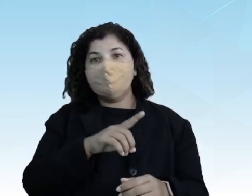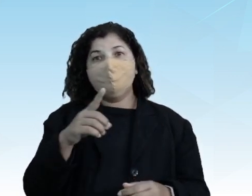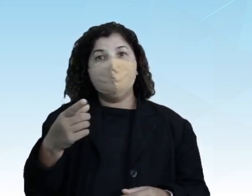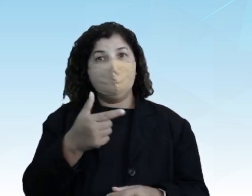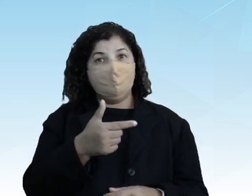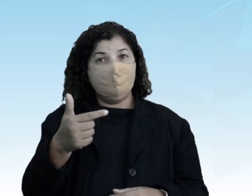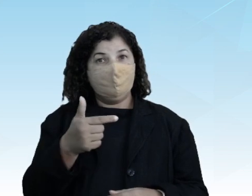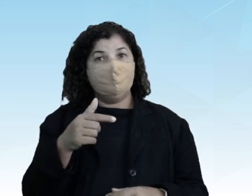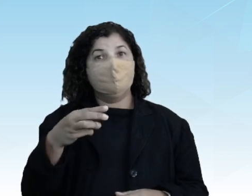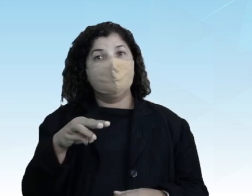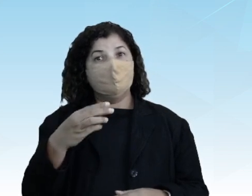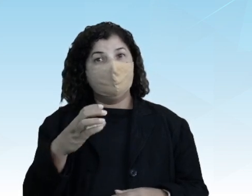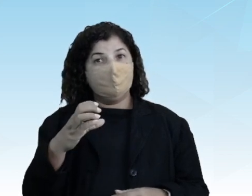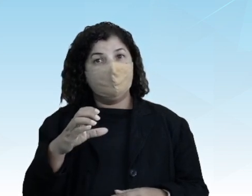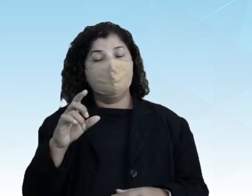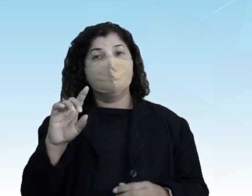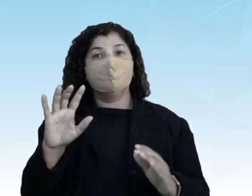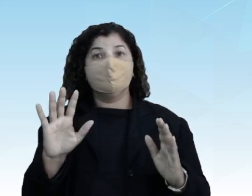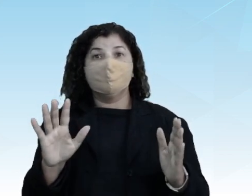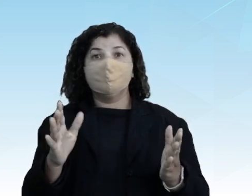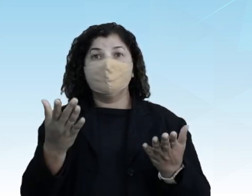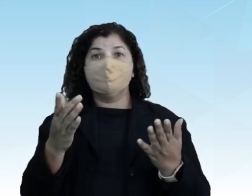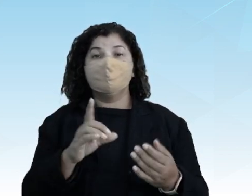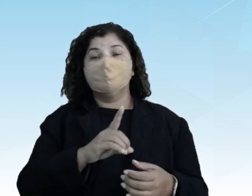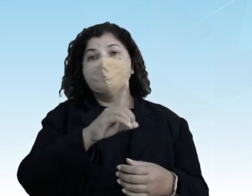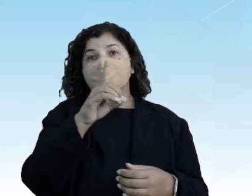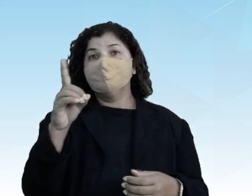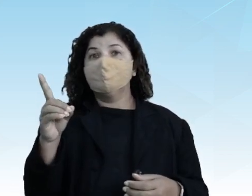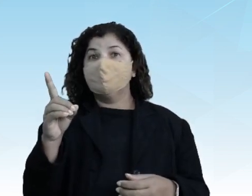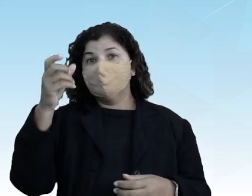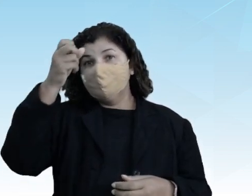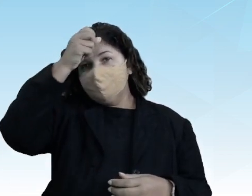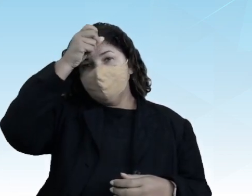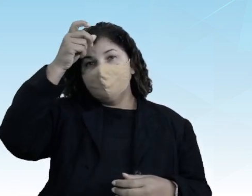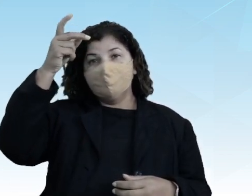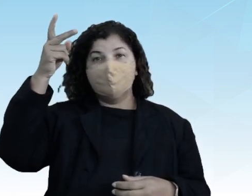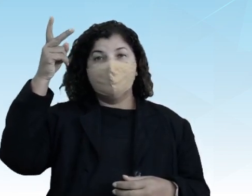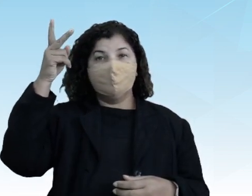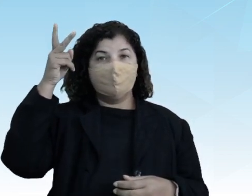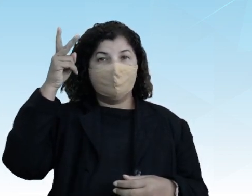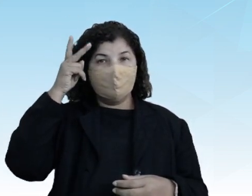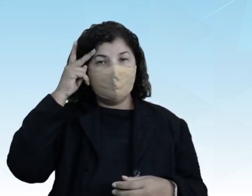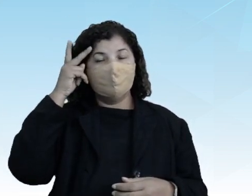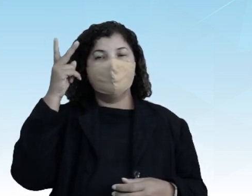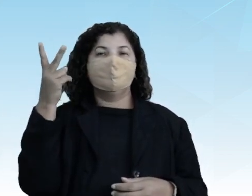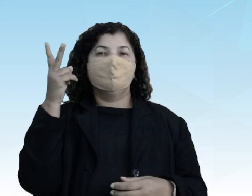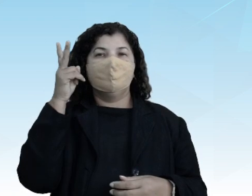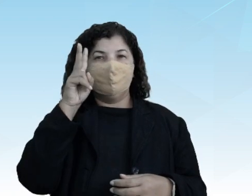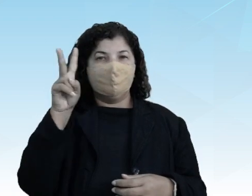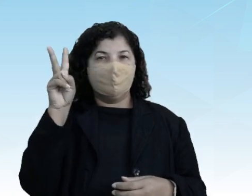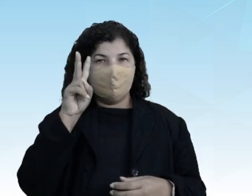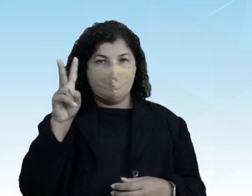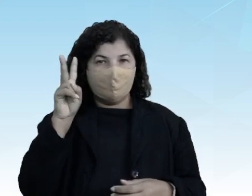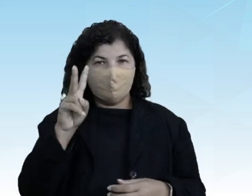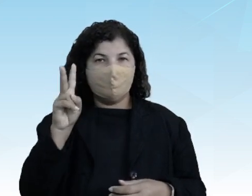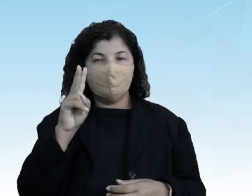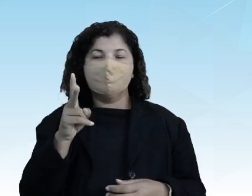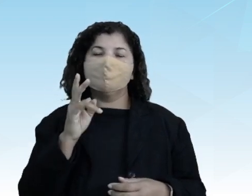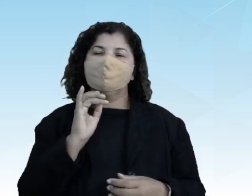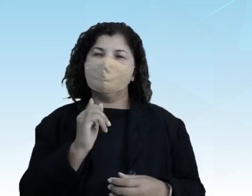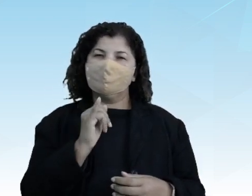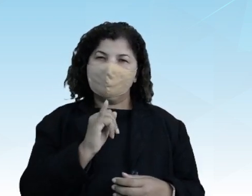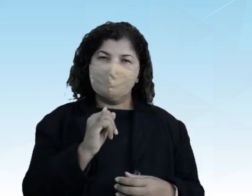de março é comemorado o Dia Municipal do Historiador e do Contador